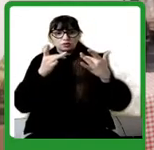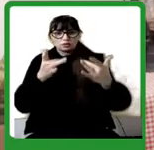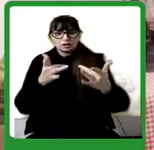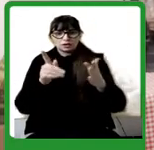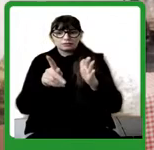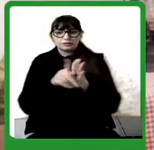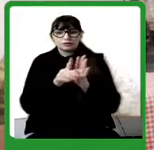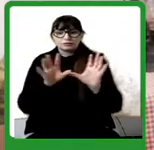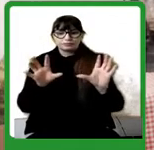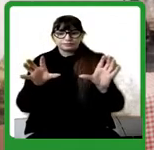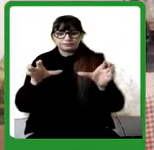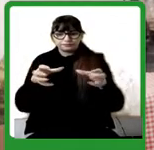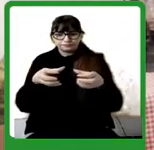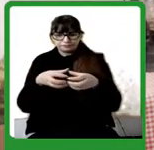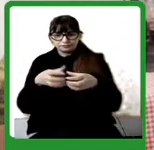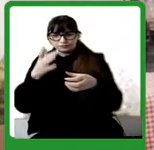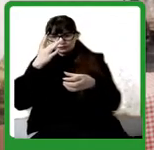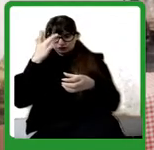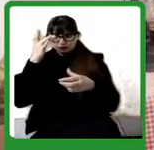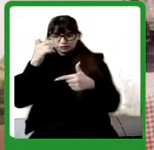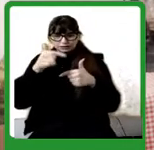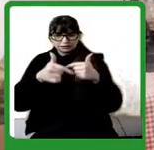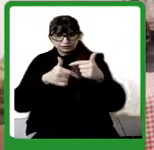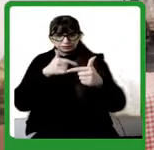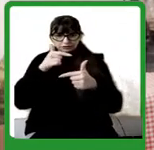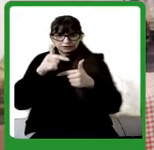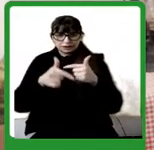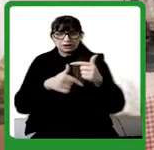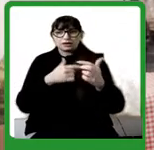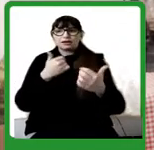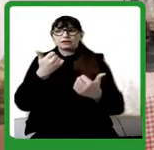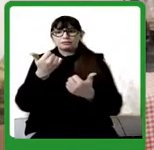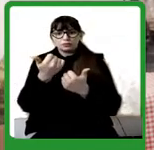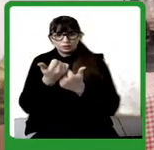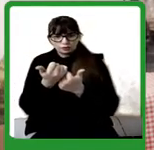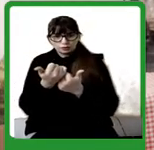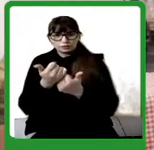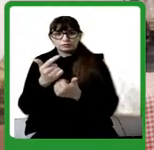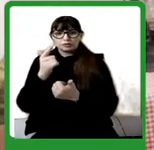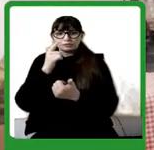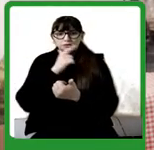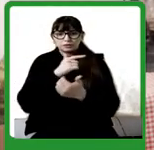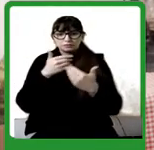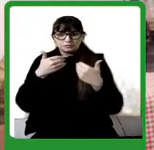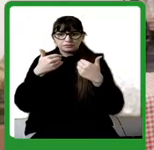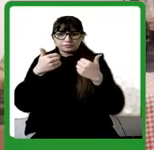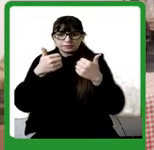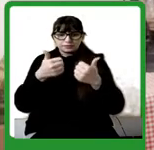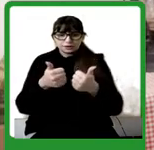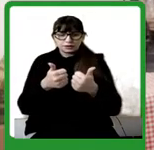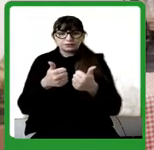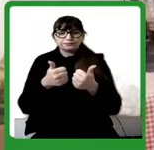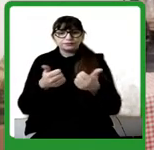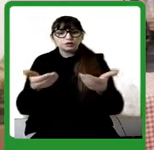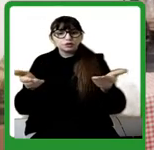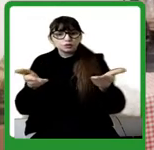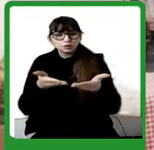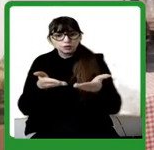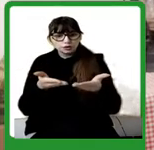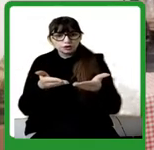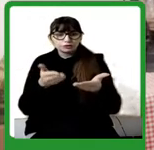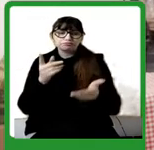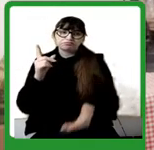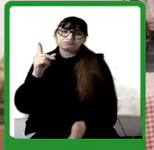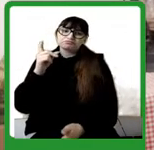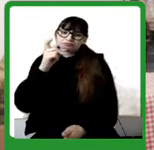sabe? Da pessoa ir lá e ajudar para que a festa da comunidade desse resultado para a comunidade. Hoje em dia eu vejo que falta isso um